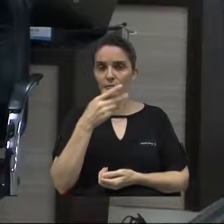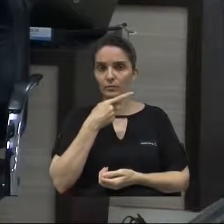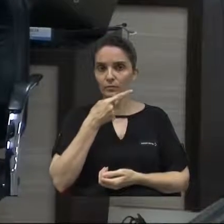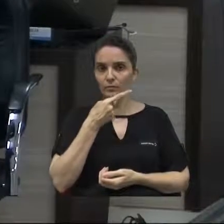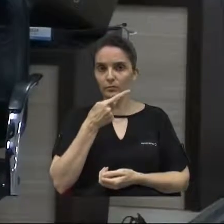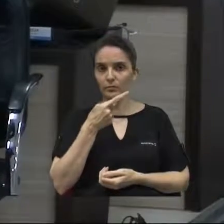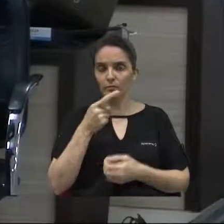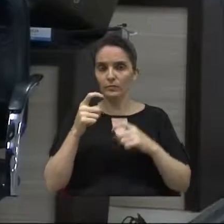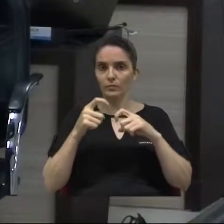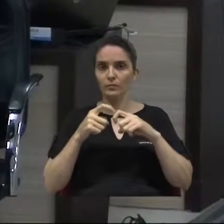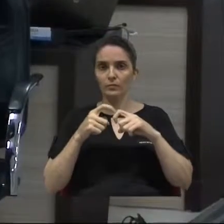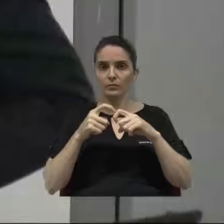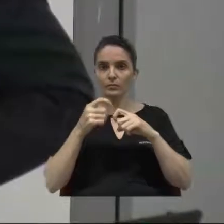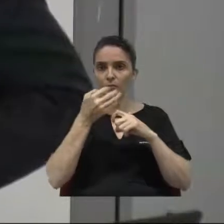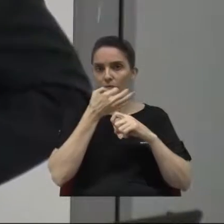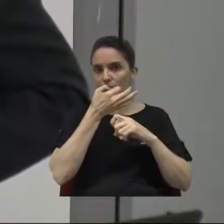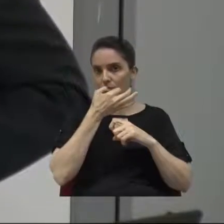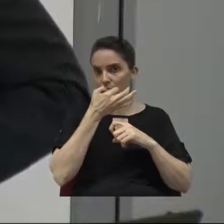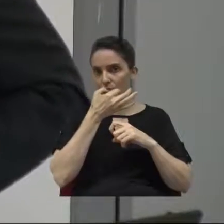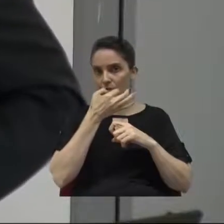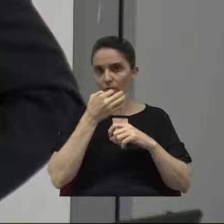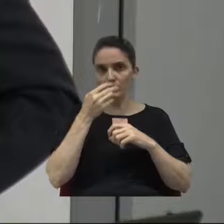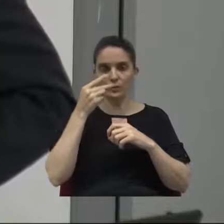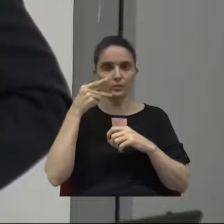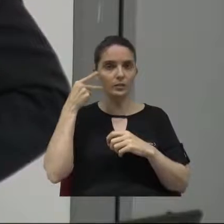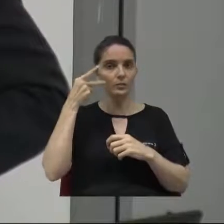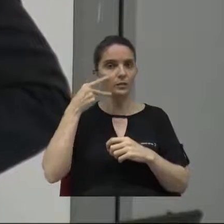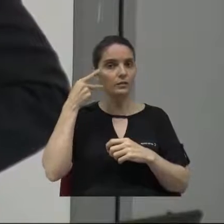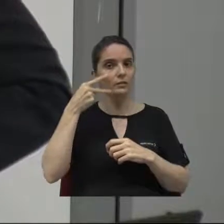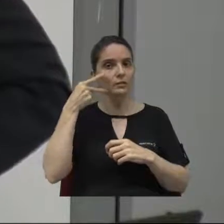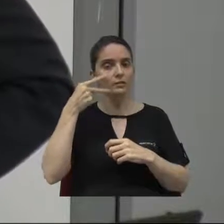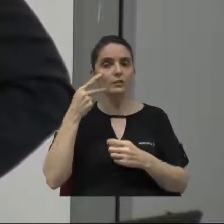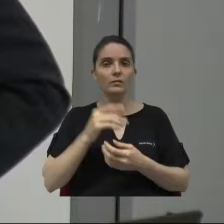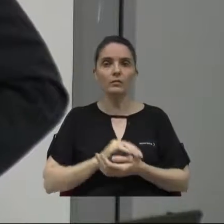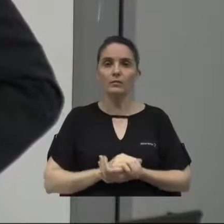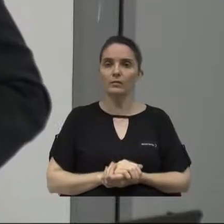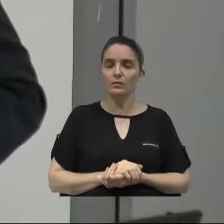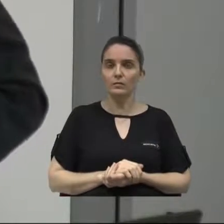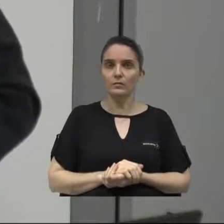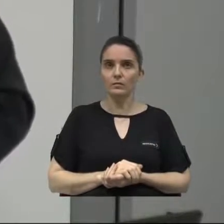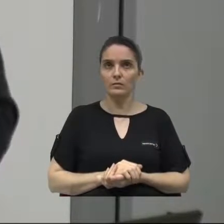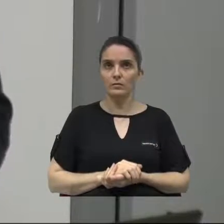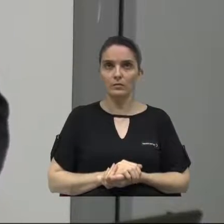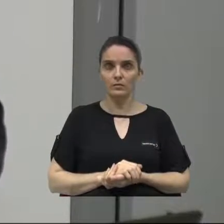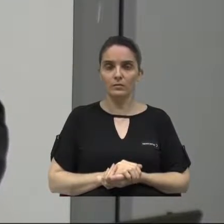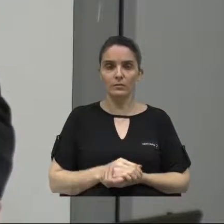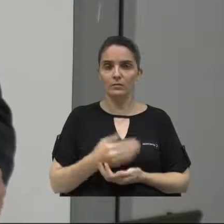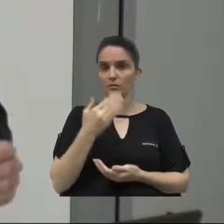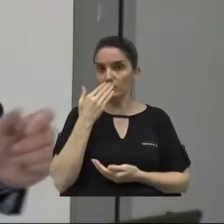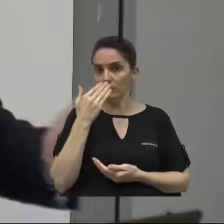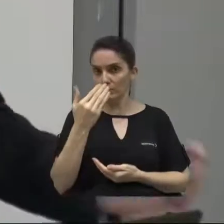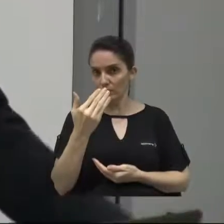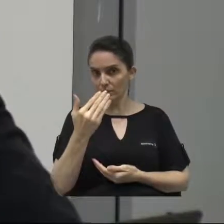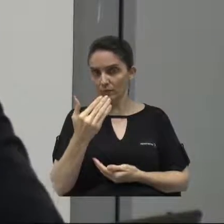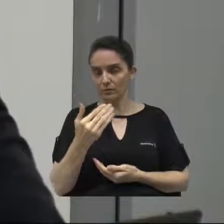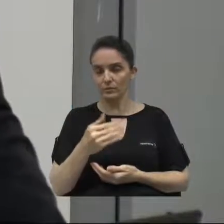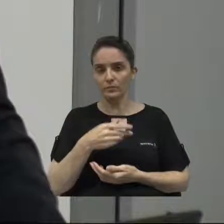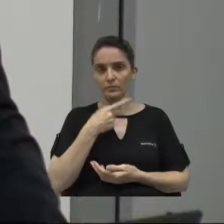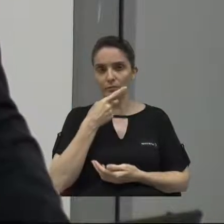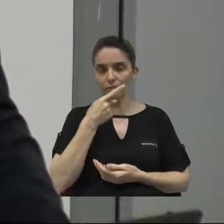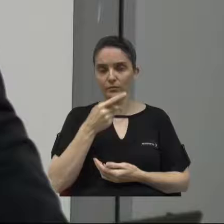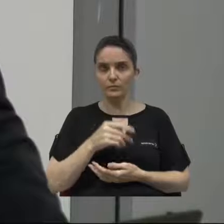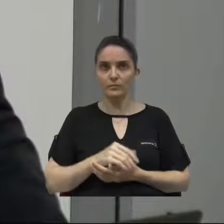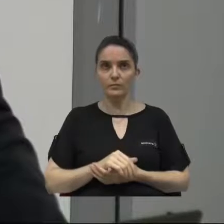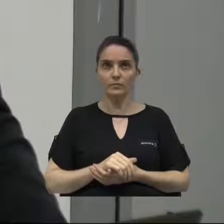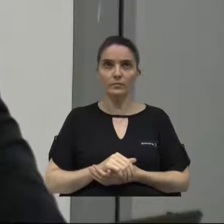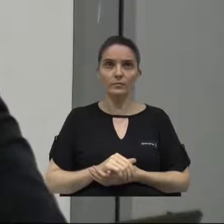como médico, não como vereador. A condição de eu estar aqui pedindo a palavra, peço aqui a gentileza aos meus nobres